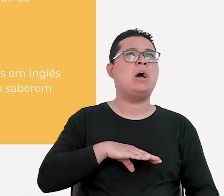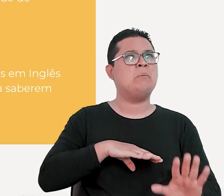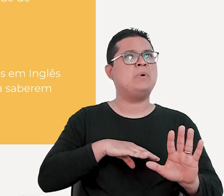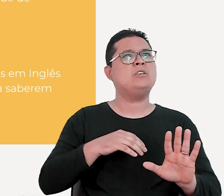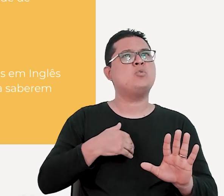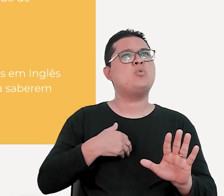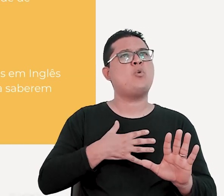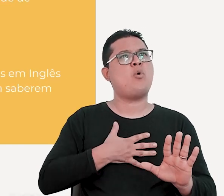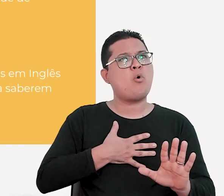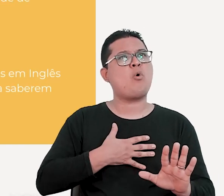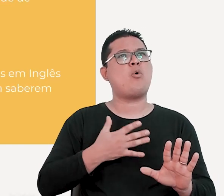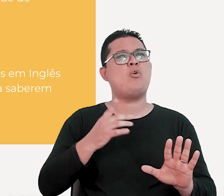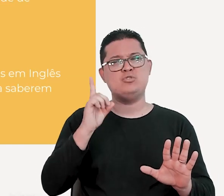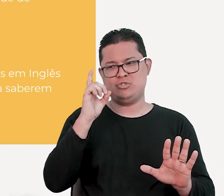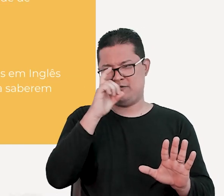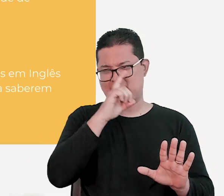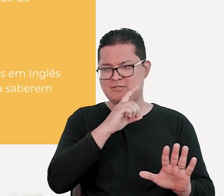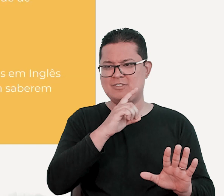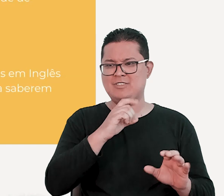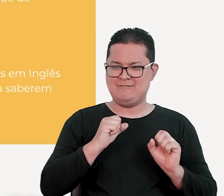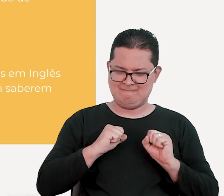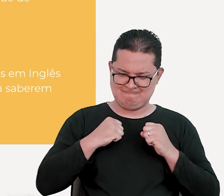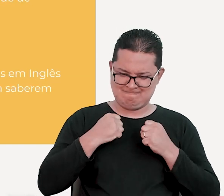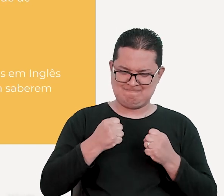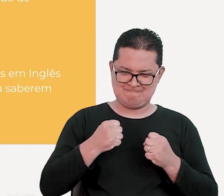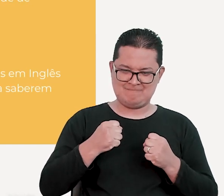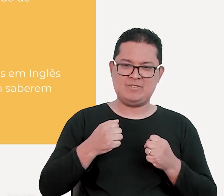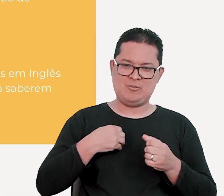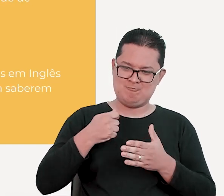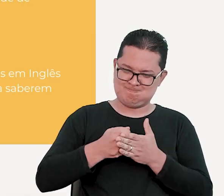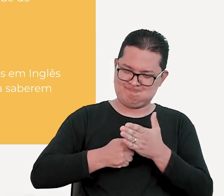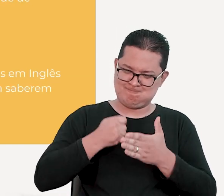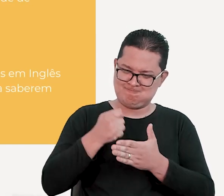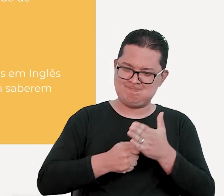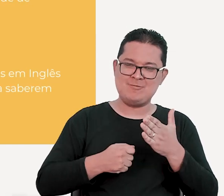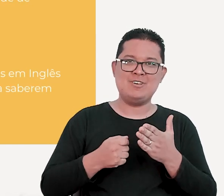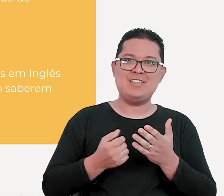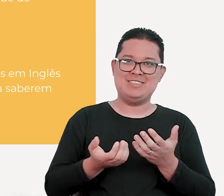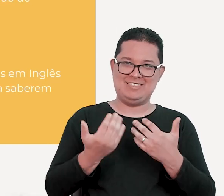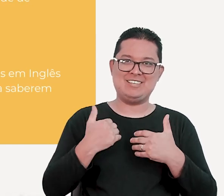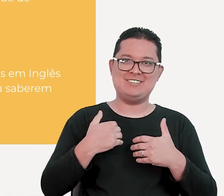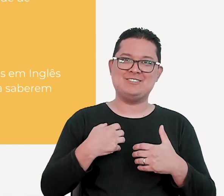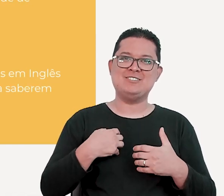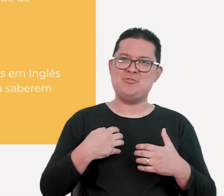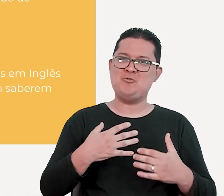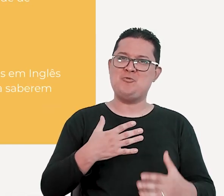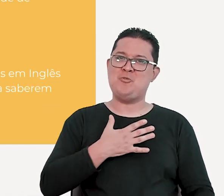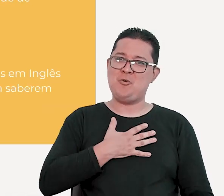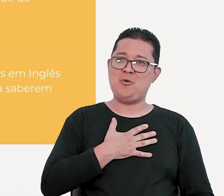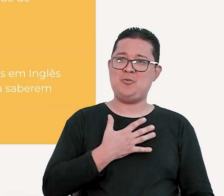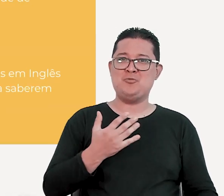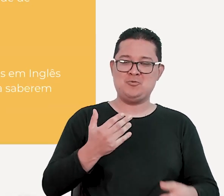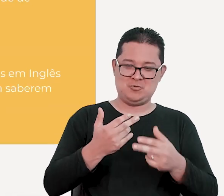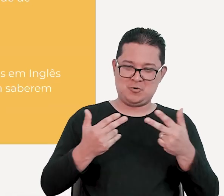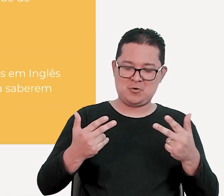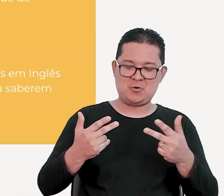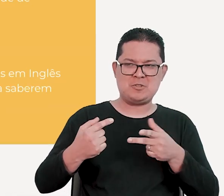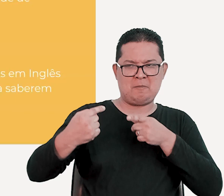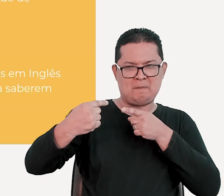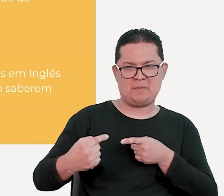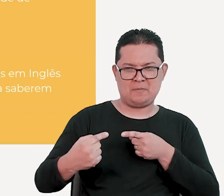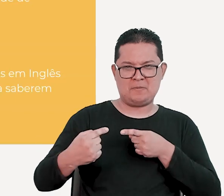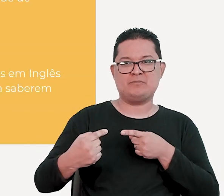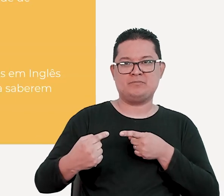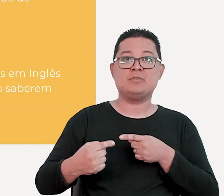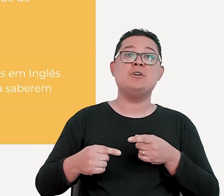desafio. Eu adoro, eu devo ter alguma coisa em mim ali, que eu gosto de uma coisa difícil, mas eu vou falar que